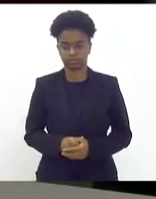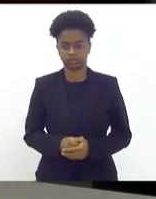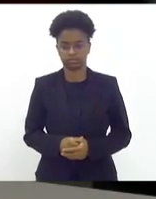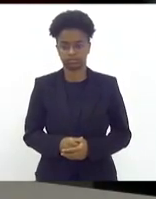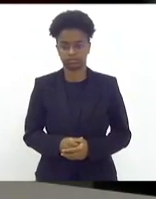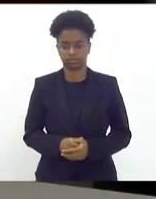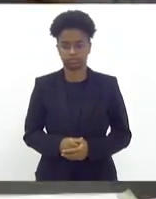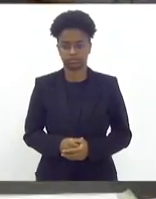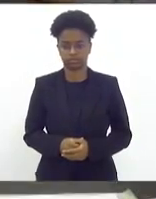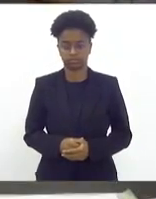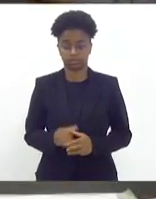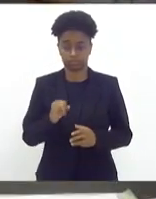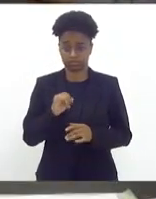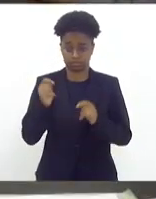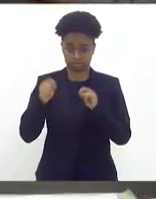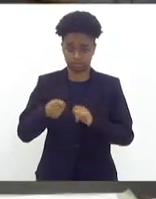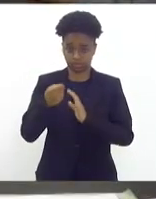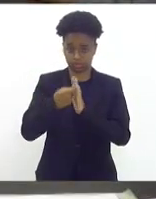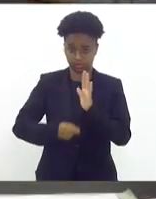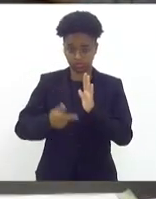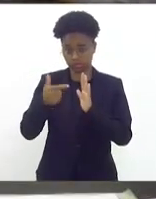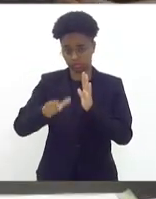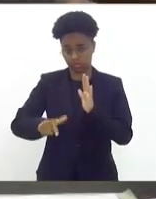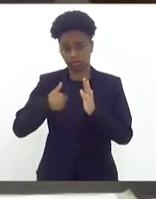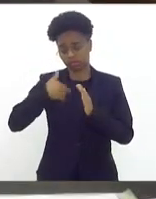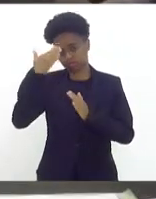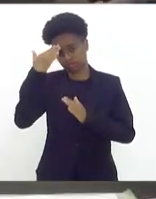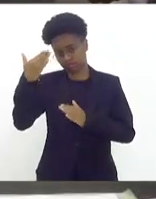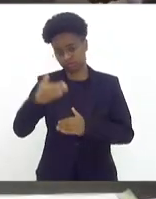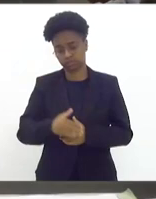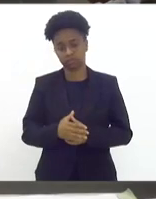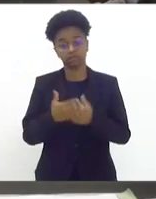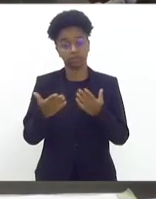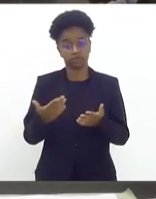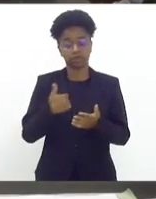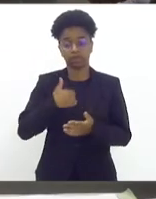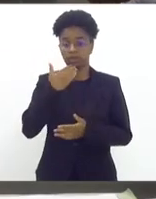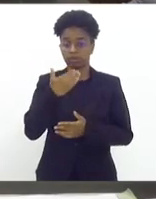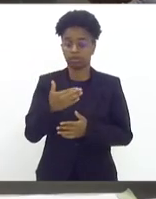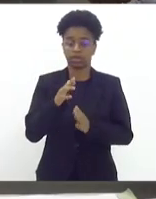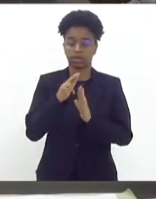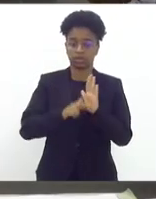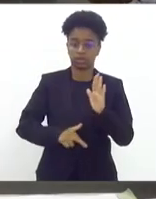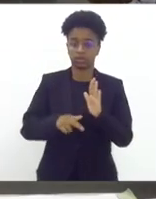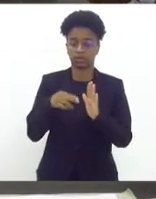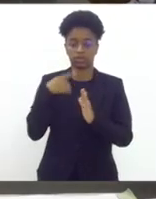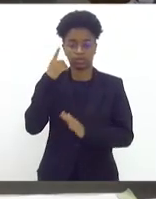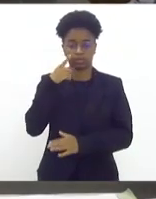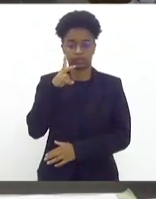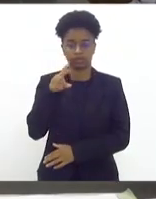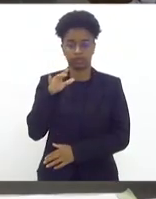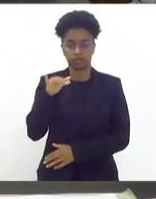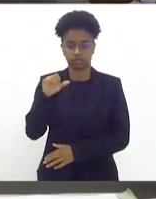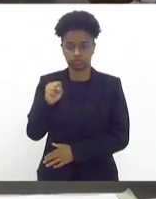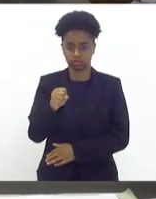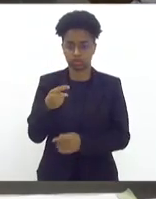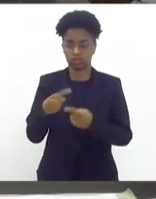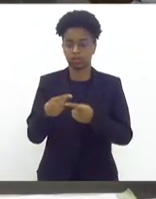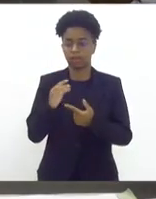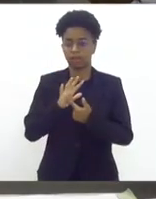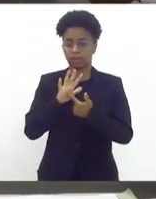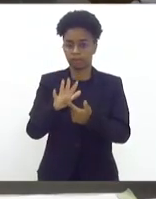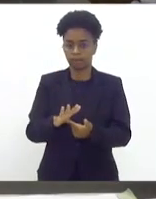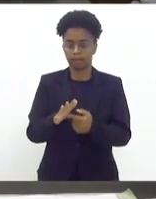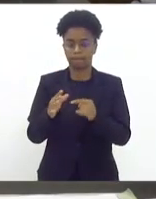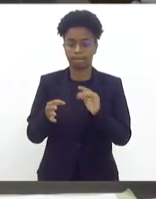puder reescrevê-lo, agradeço nesse sentido. Então passo a relatoria para o deputado Vinícius Cozolino, que apresentou parecer